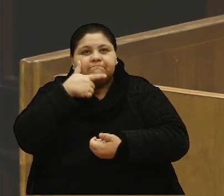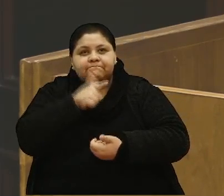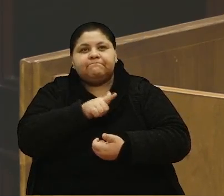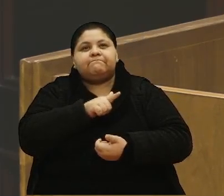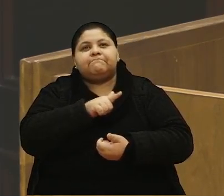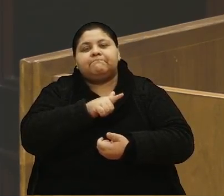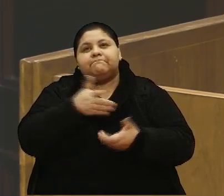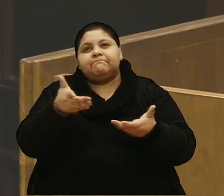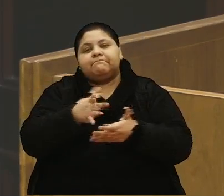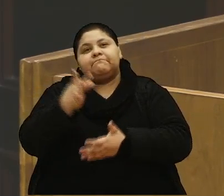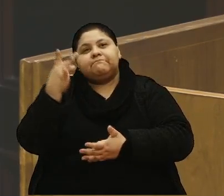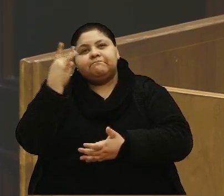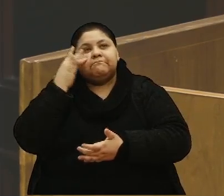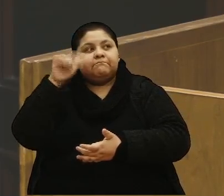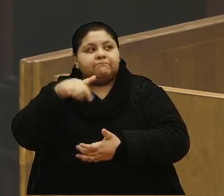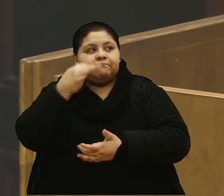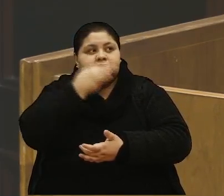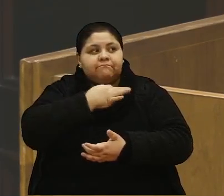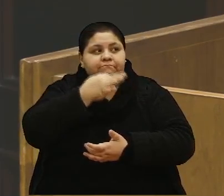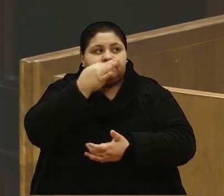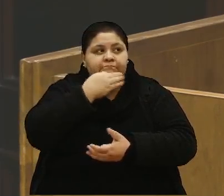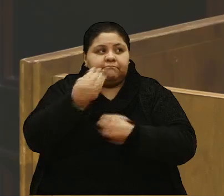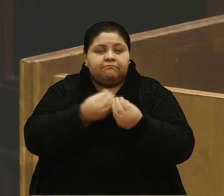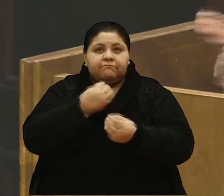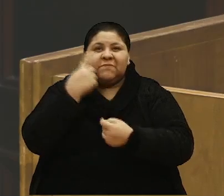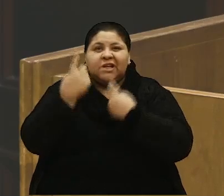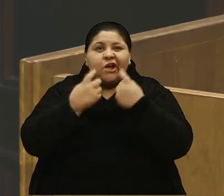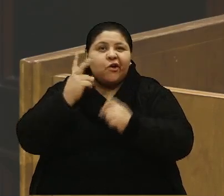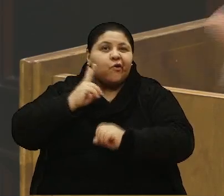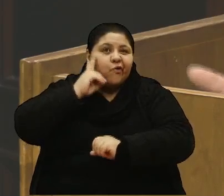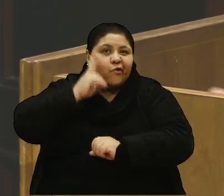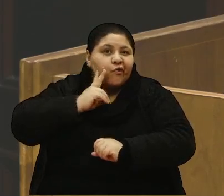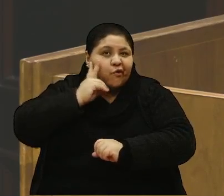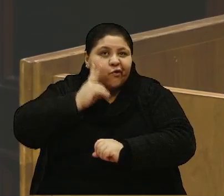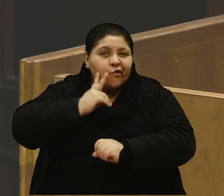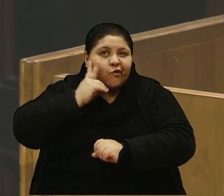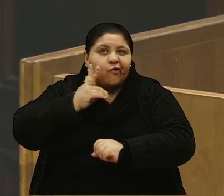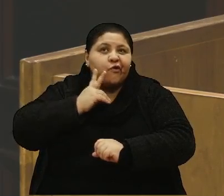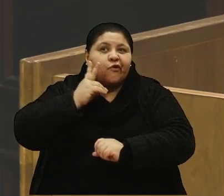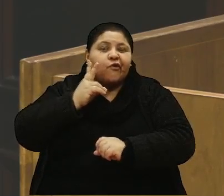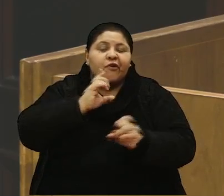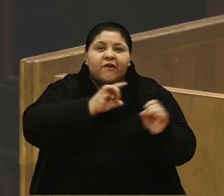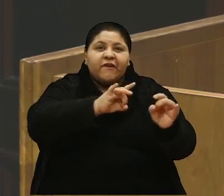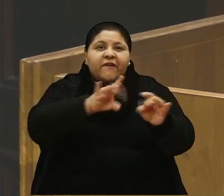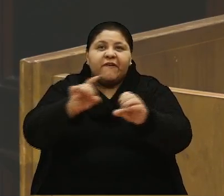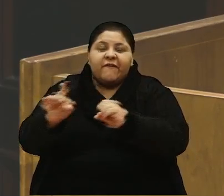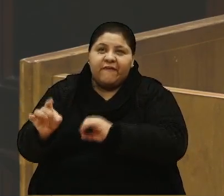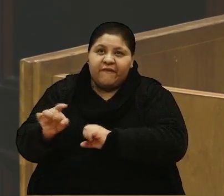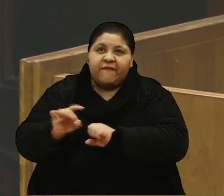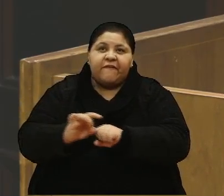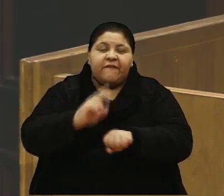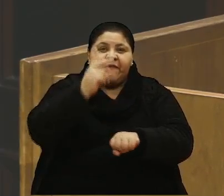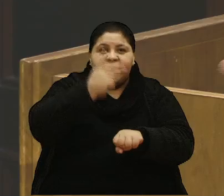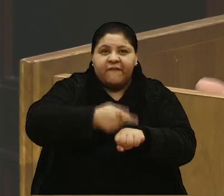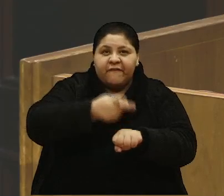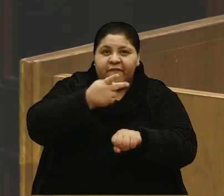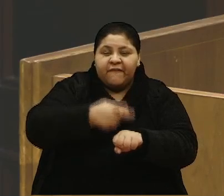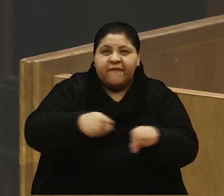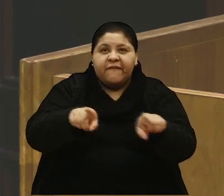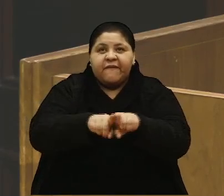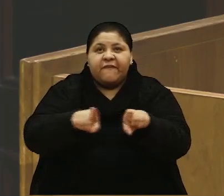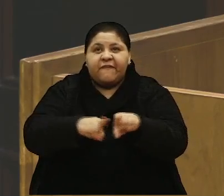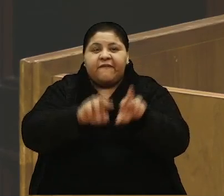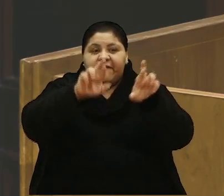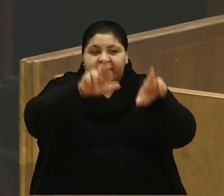conseguiram estar presentes de Caxias do Sul, como disse, algumas vinícolas, agroindústria que vendem seus produtos, e mais a gente envolveu a região